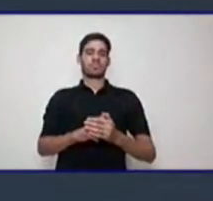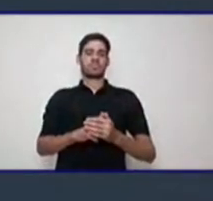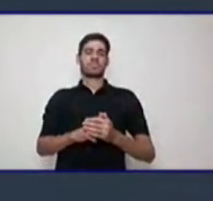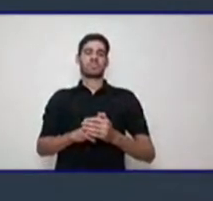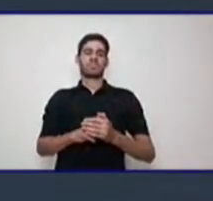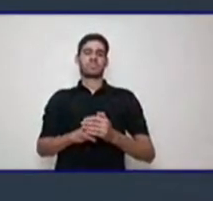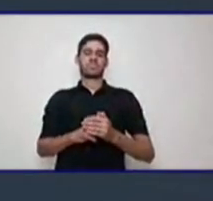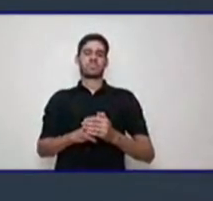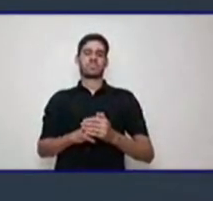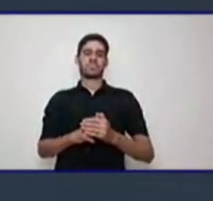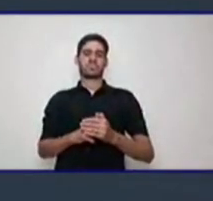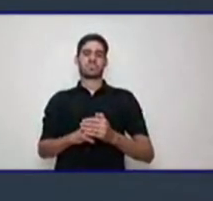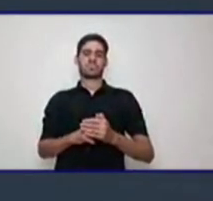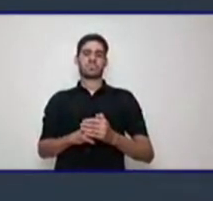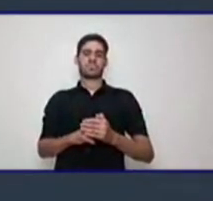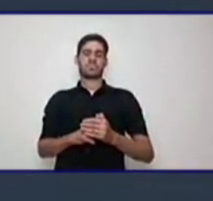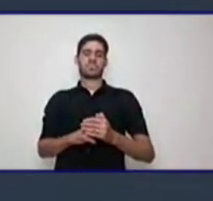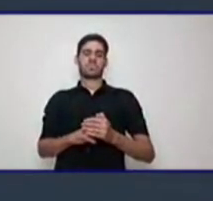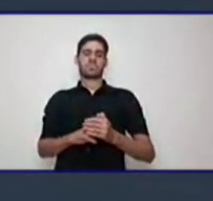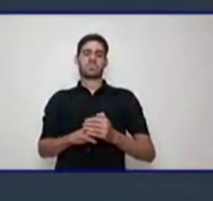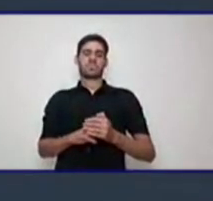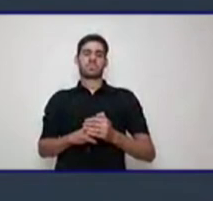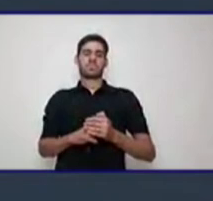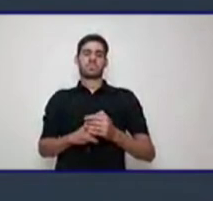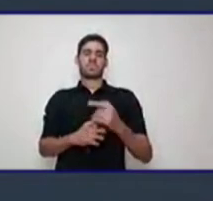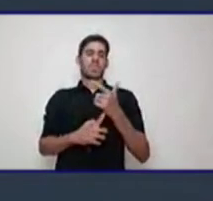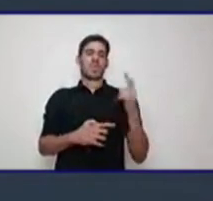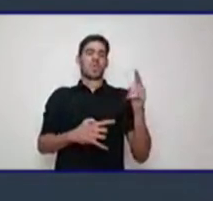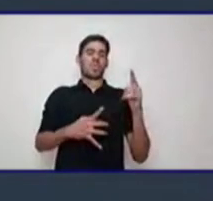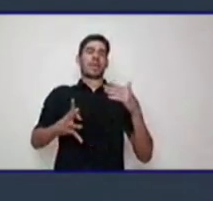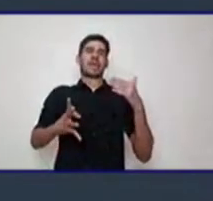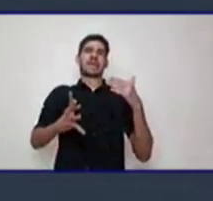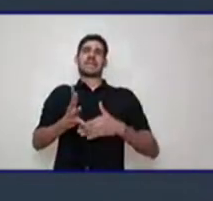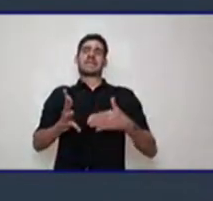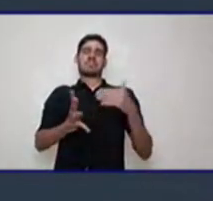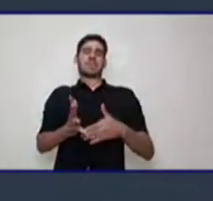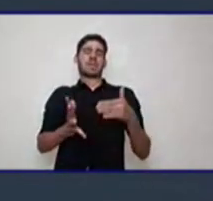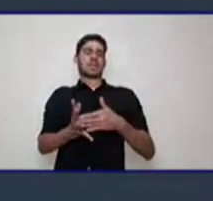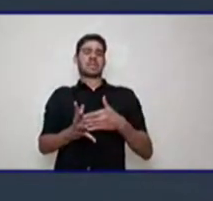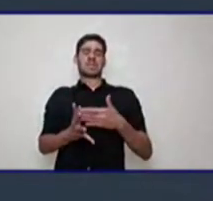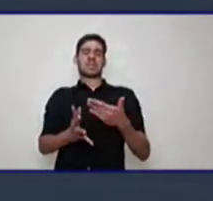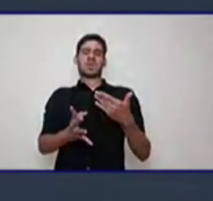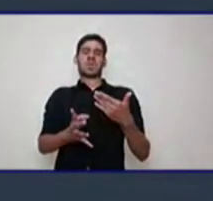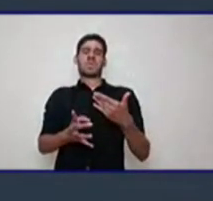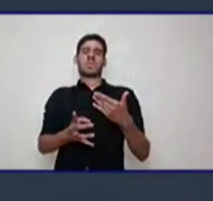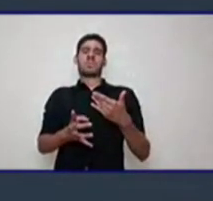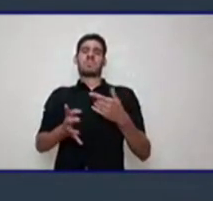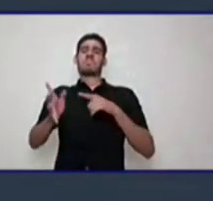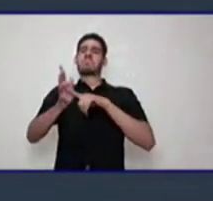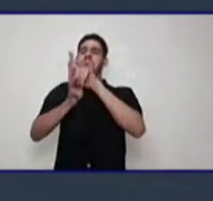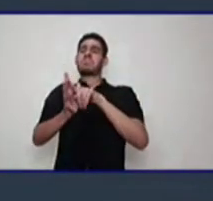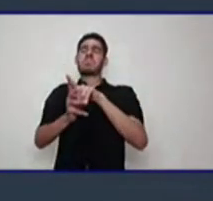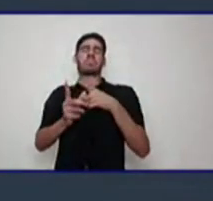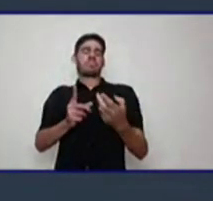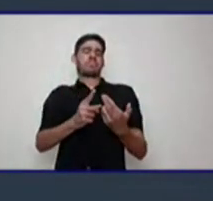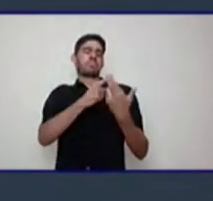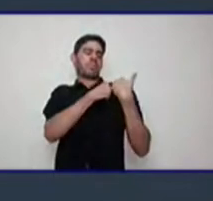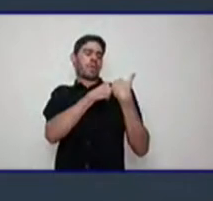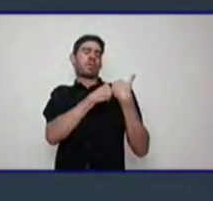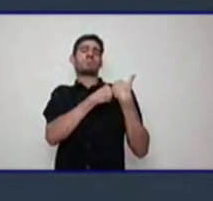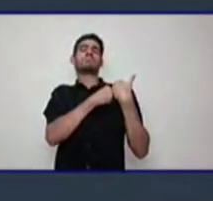Absolutamente não há nenhuma limitação para que se apure responsabilidade de